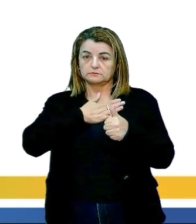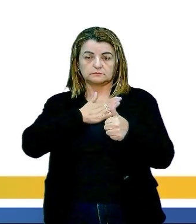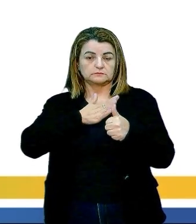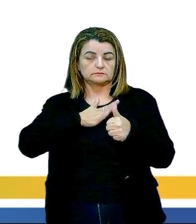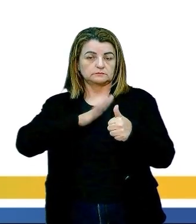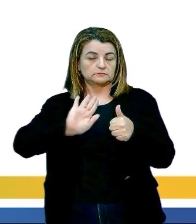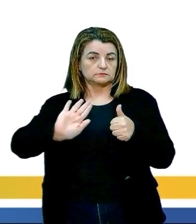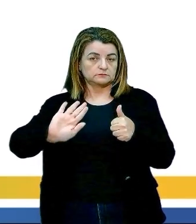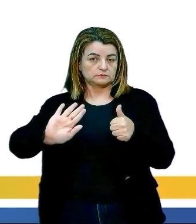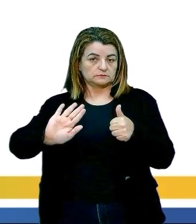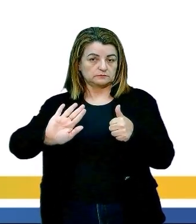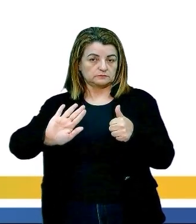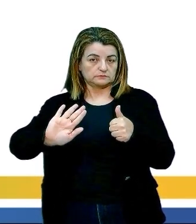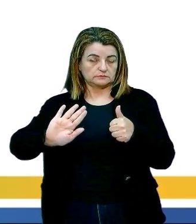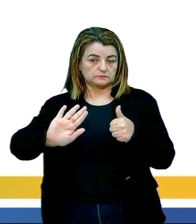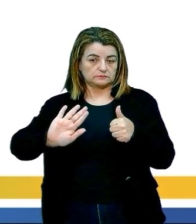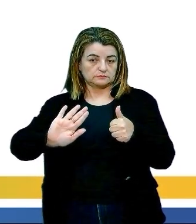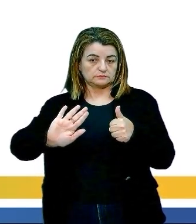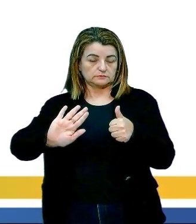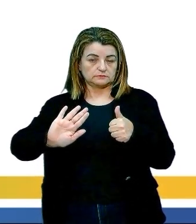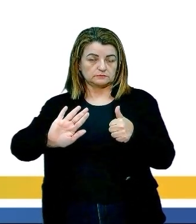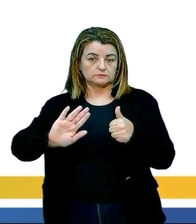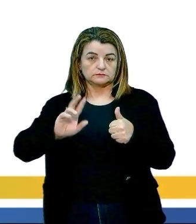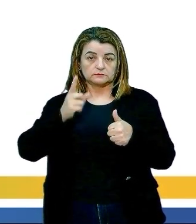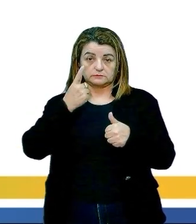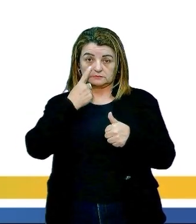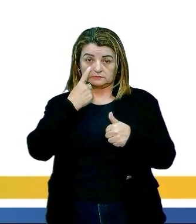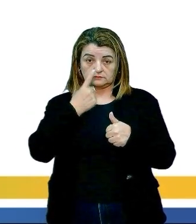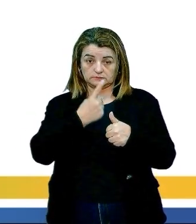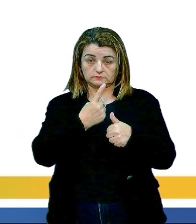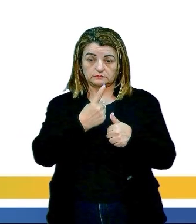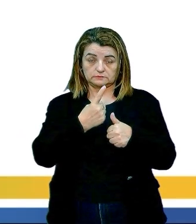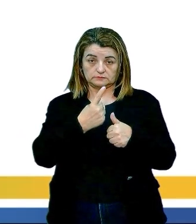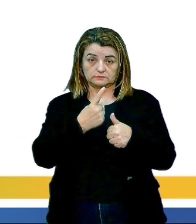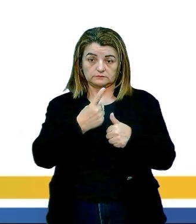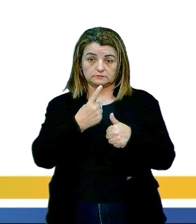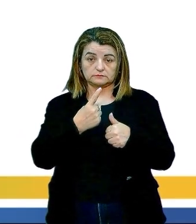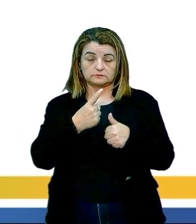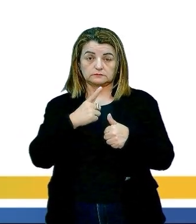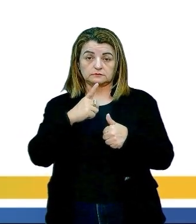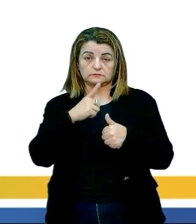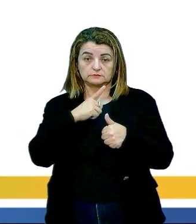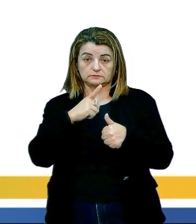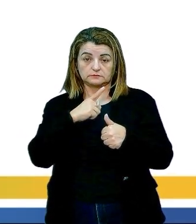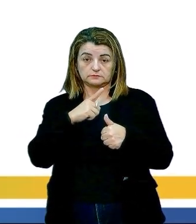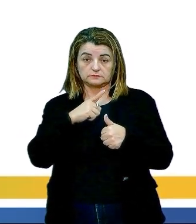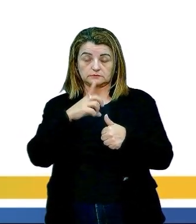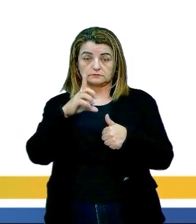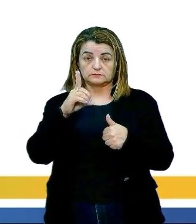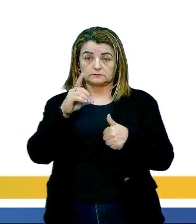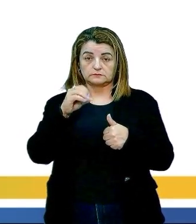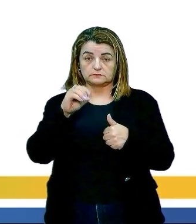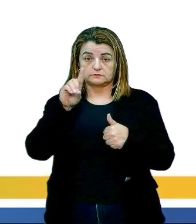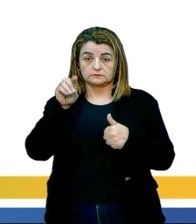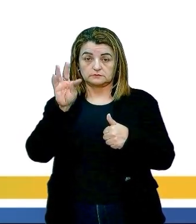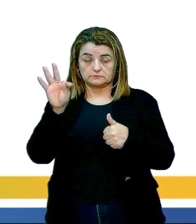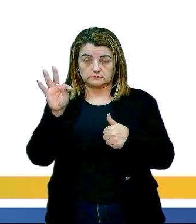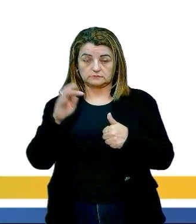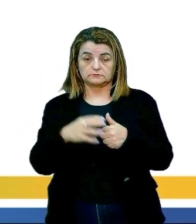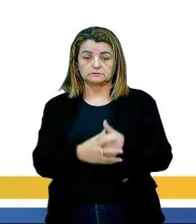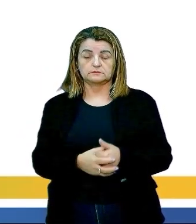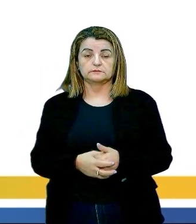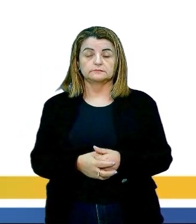gosto. E aí você vê que a nossa forma negativa vai ser formada pelo do mais o not,